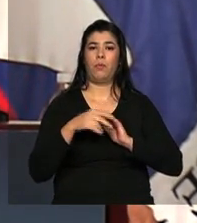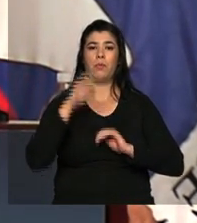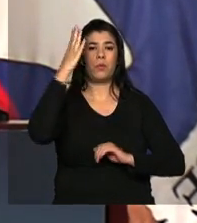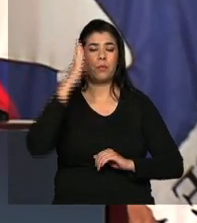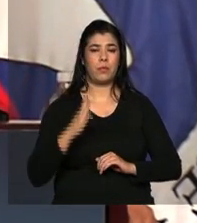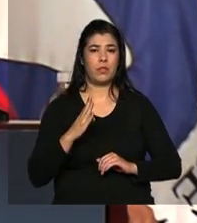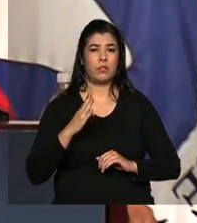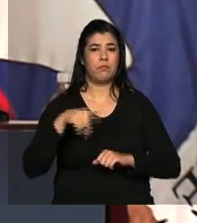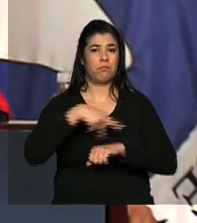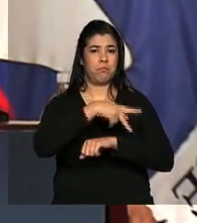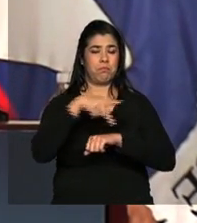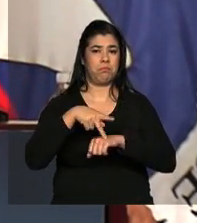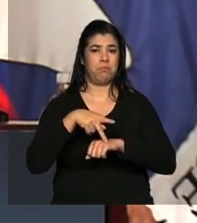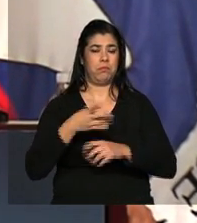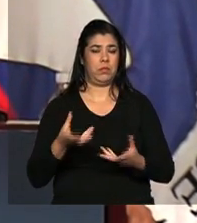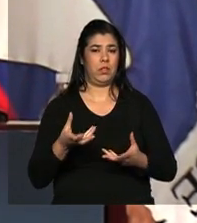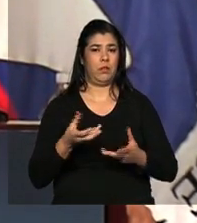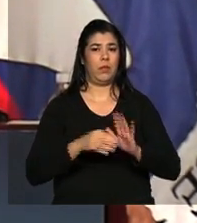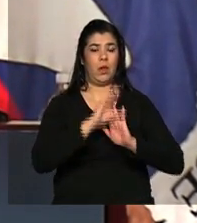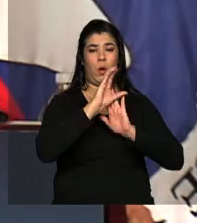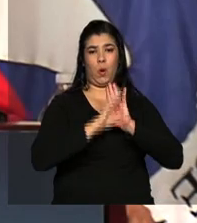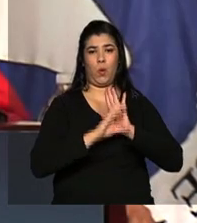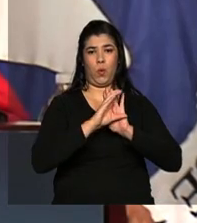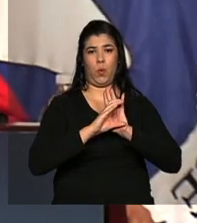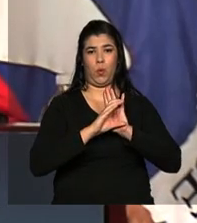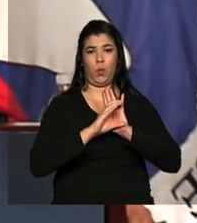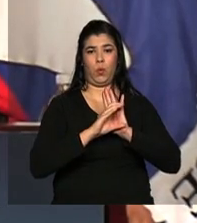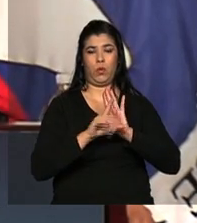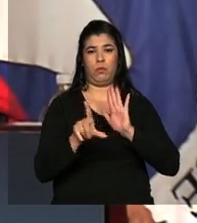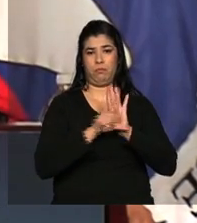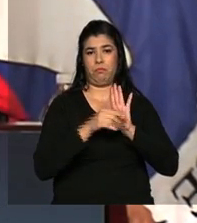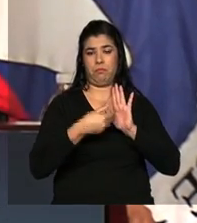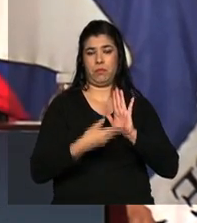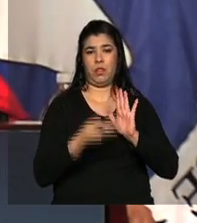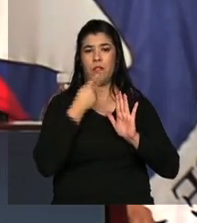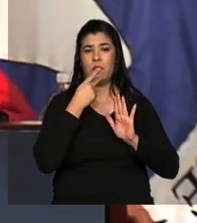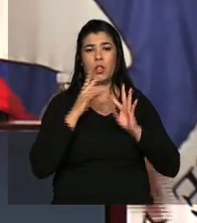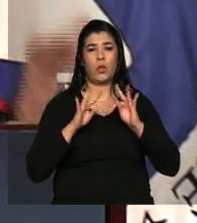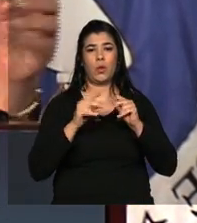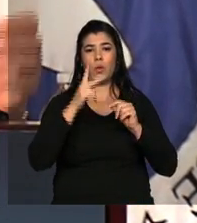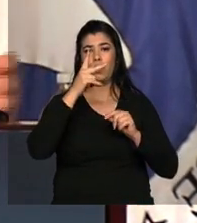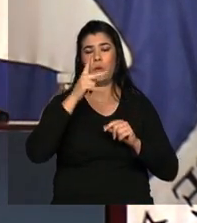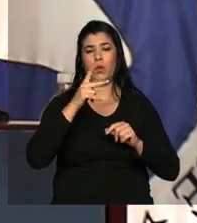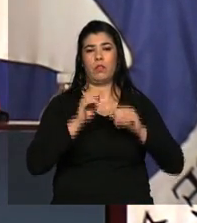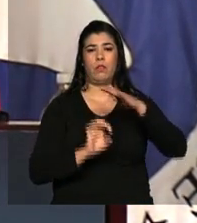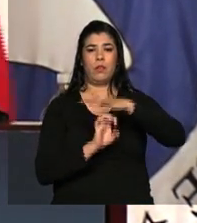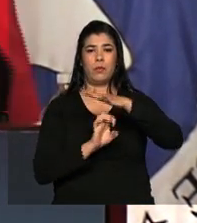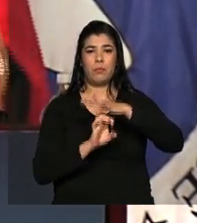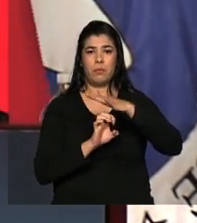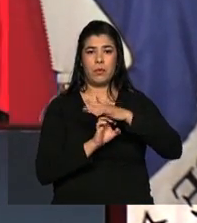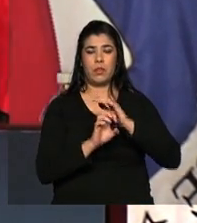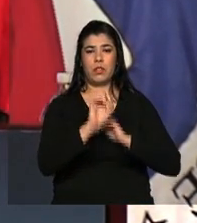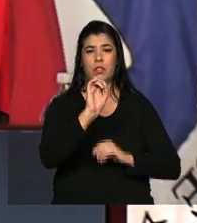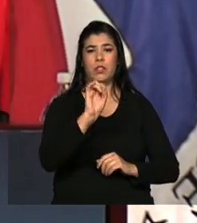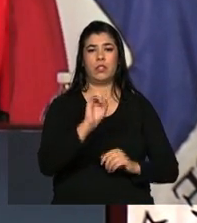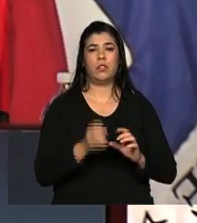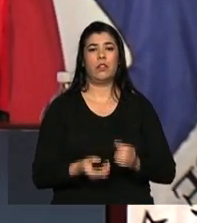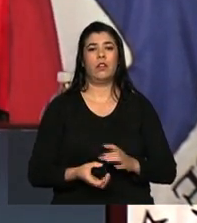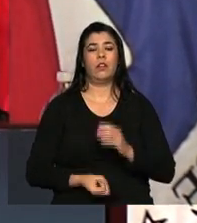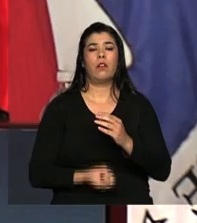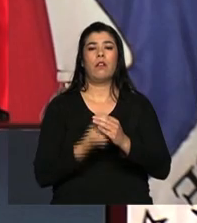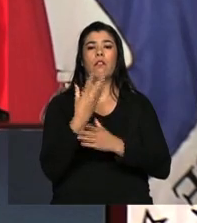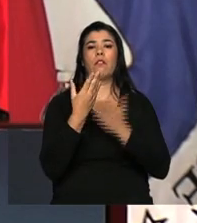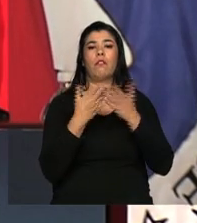porque pela Constituição é nacional todo o investidor que abre uma empresa no